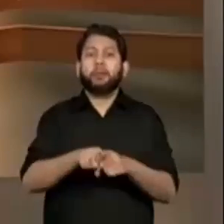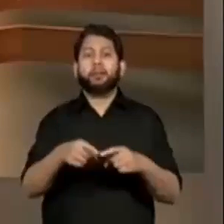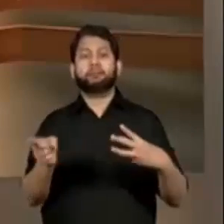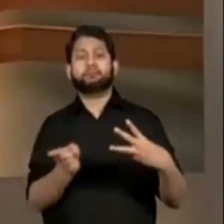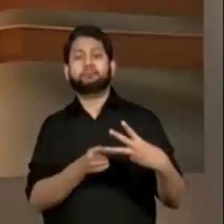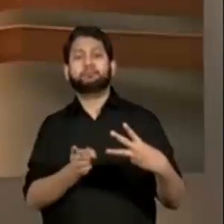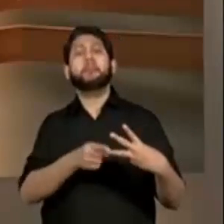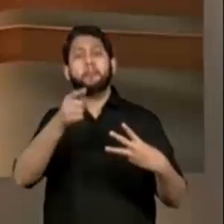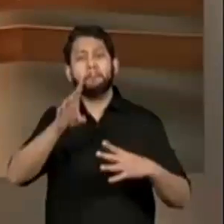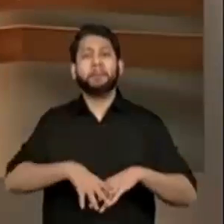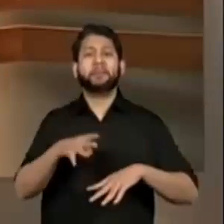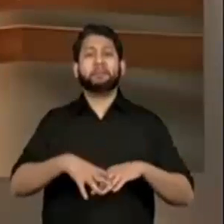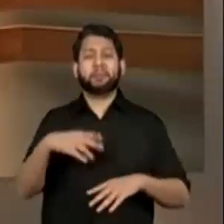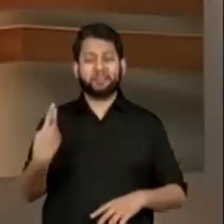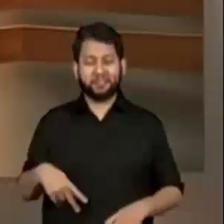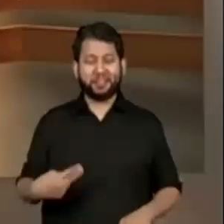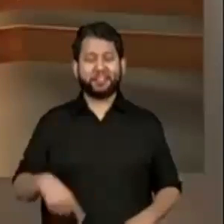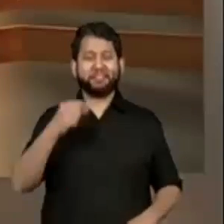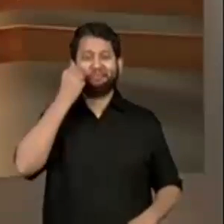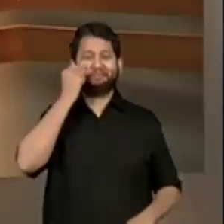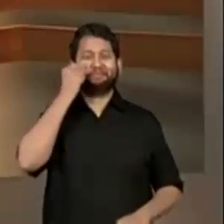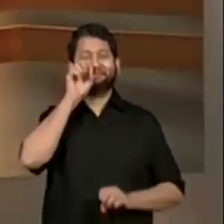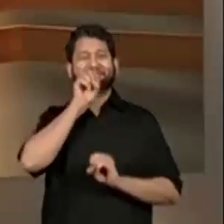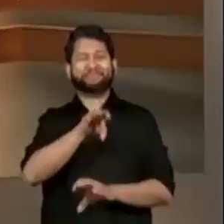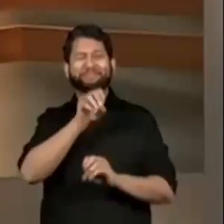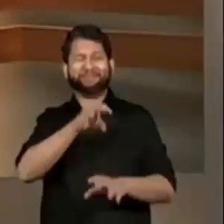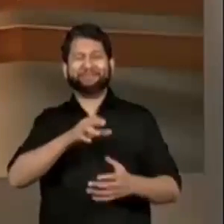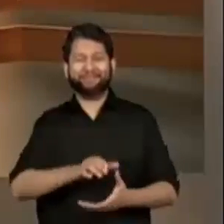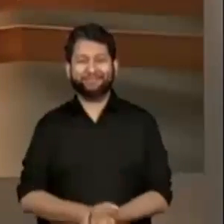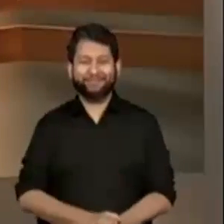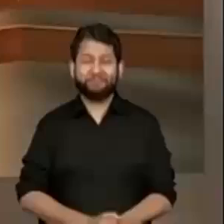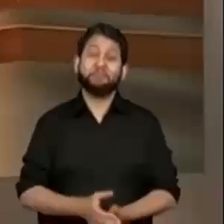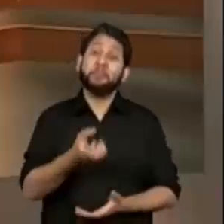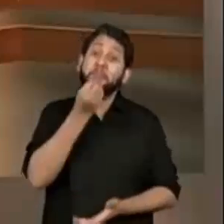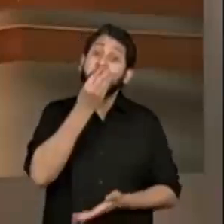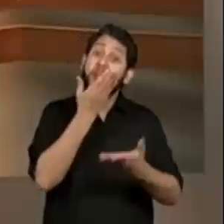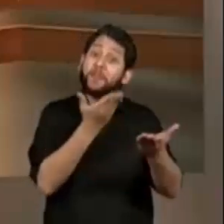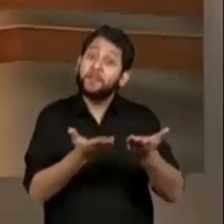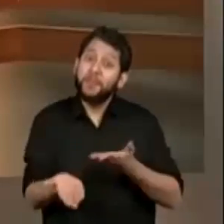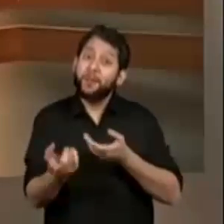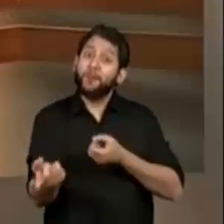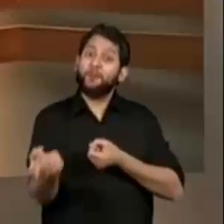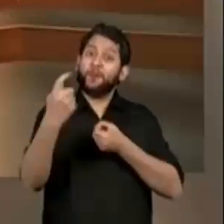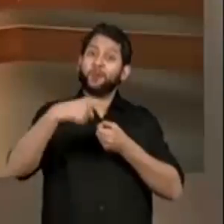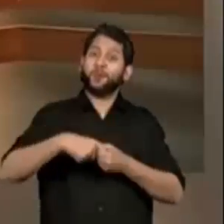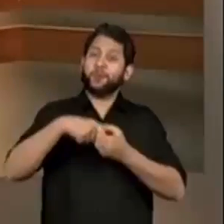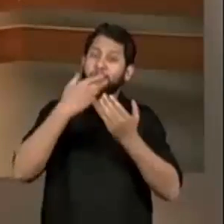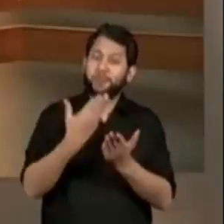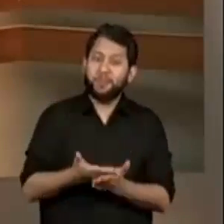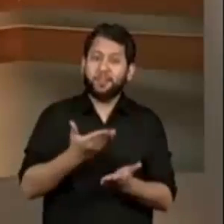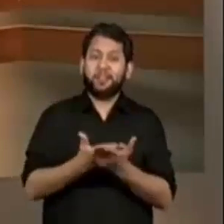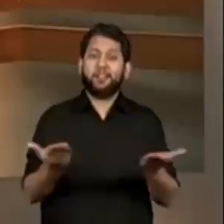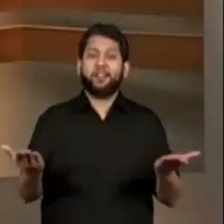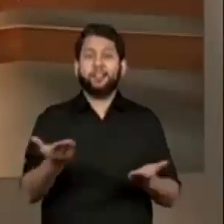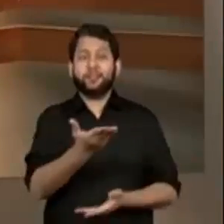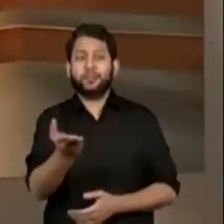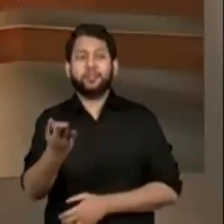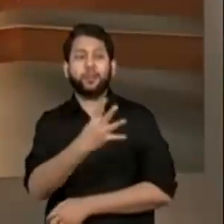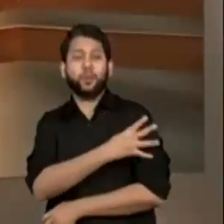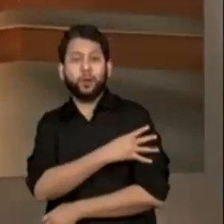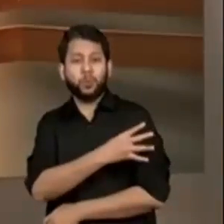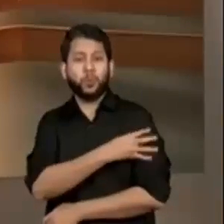com matemática, certo? Quero dar as boas-vindas nesse nosso retorno a todos os alunos do quarto ano que estão aí sentadinhos